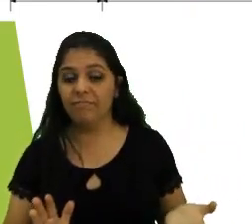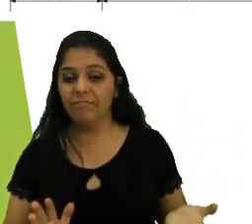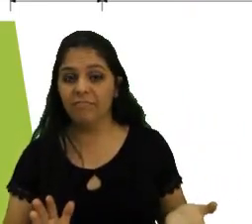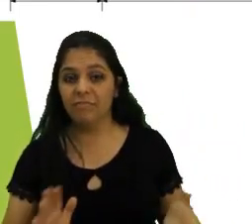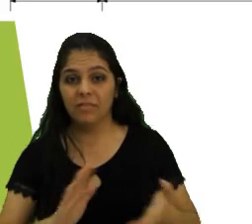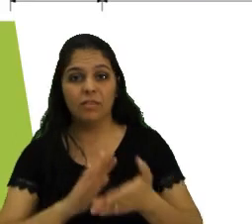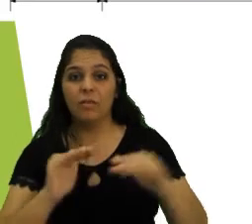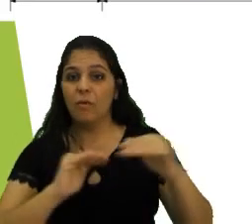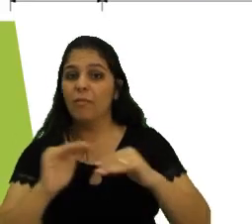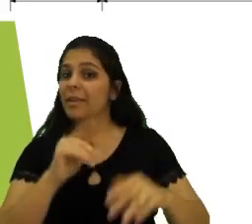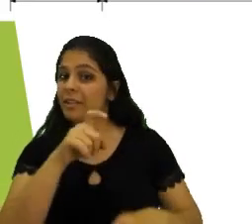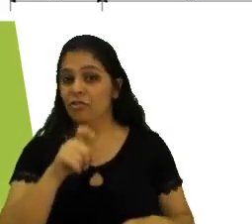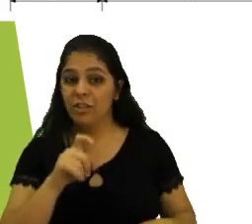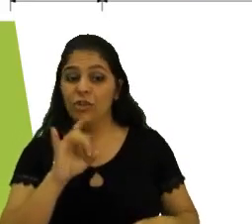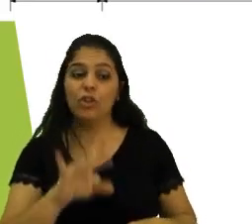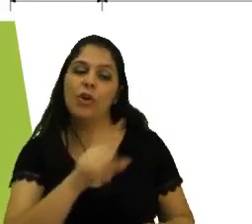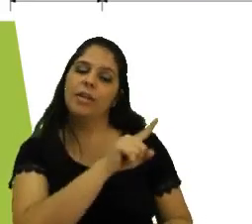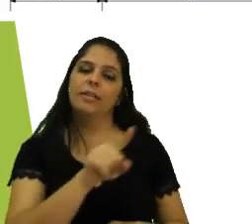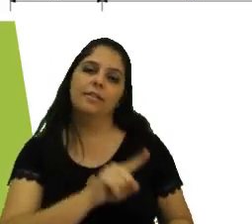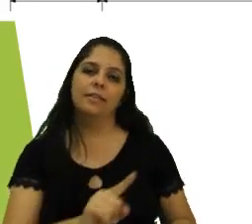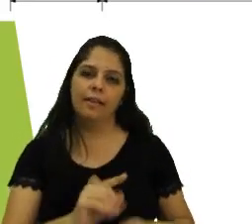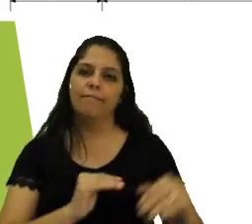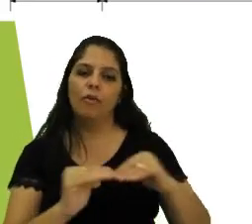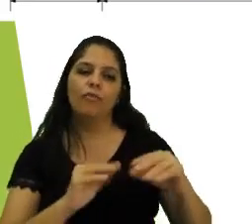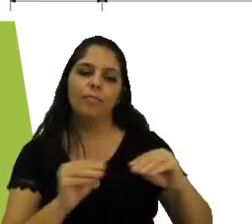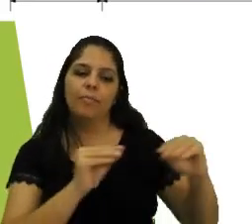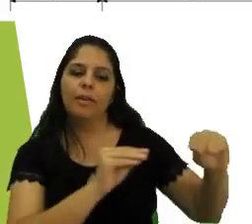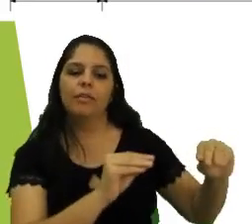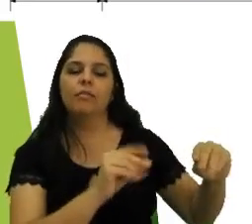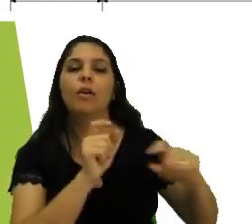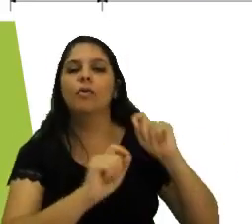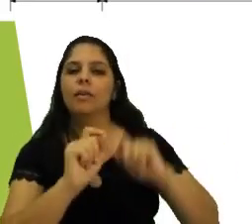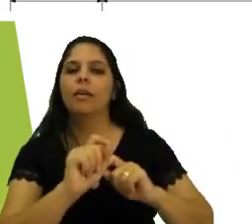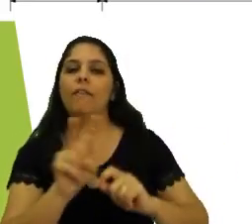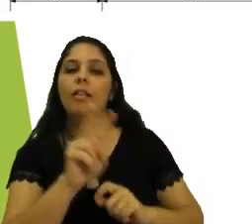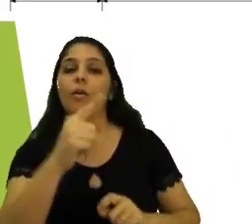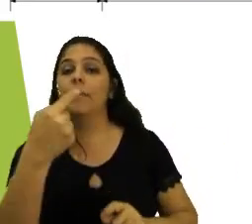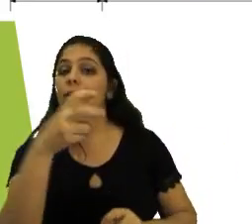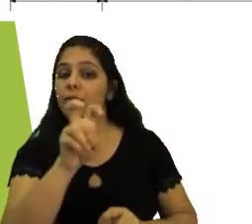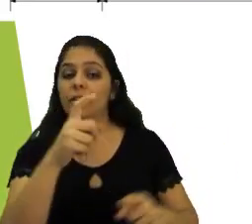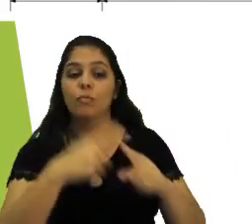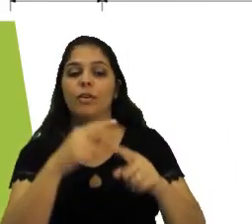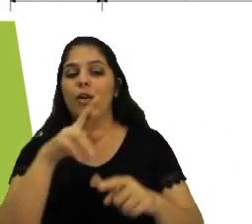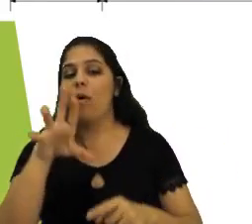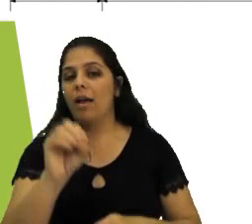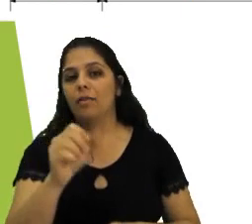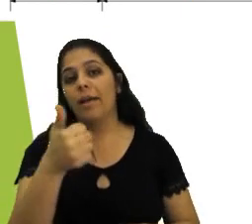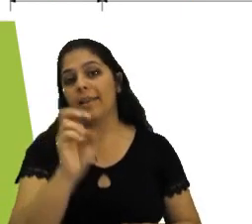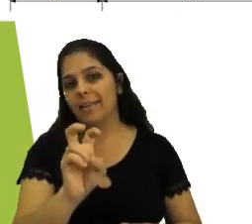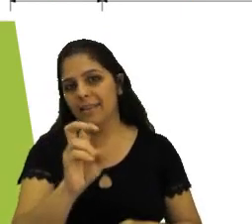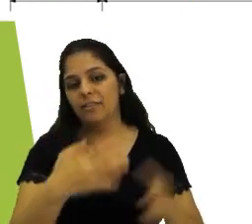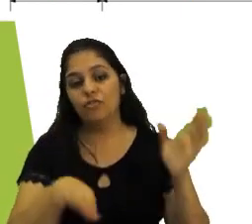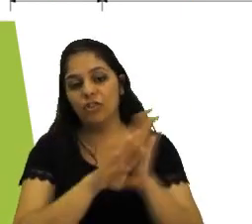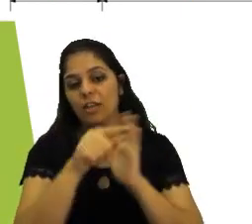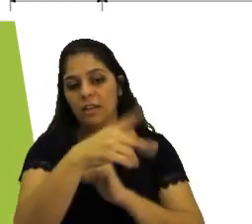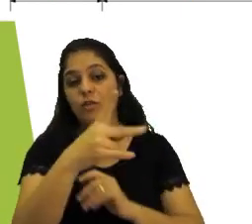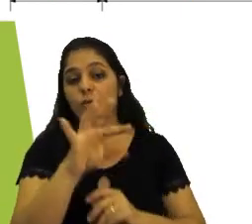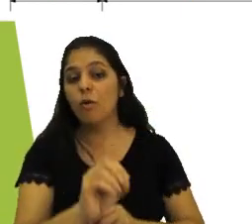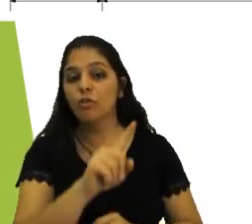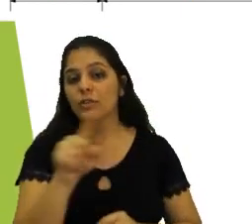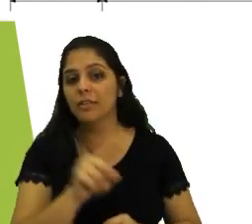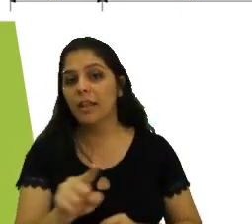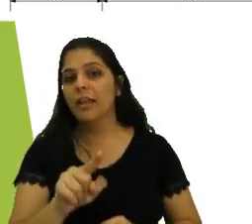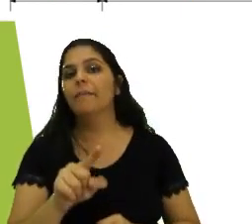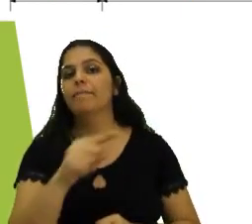agora eu tenho deslocamento em z, que o valor é menos 15, porque o raio é 15, tá? Cheguei até esse ponto, z menos